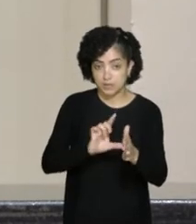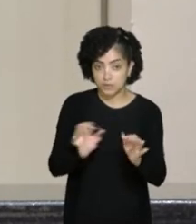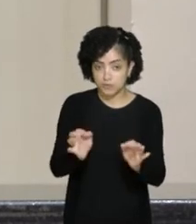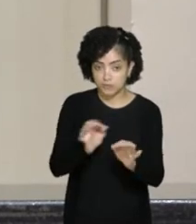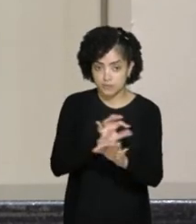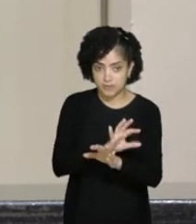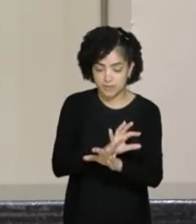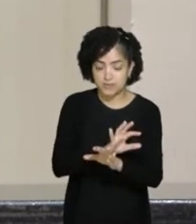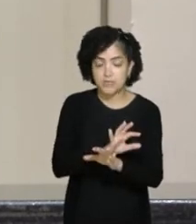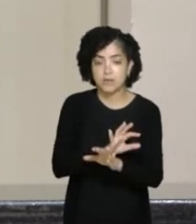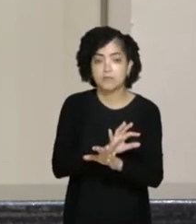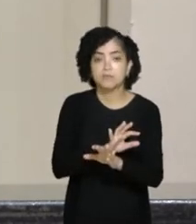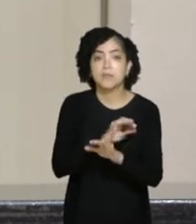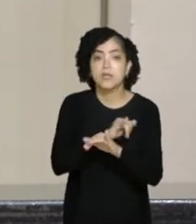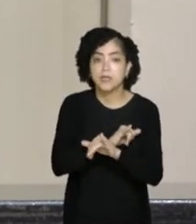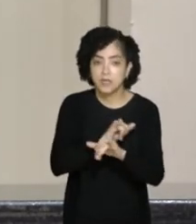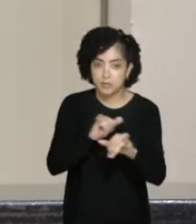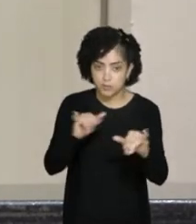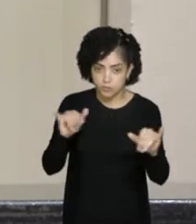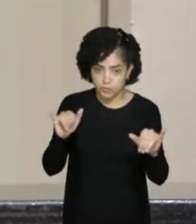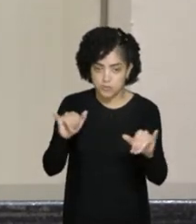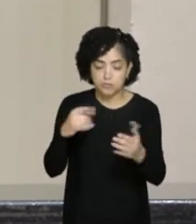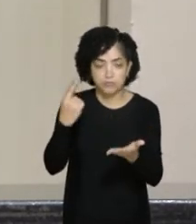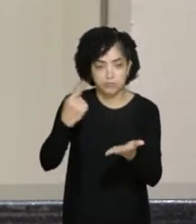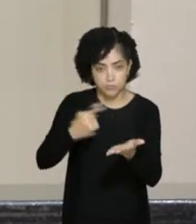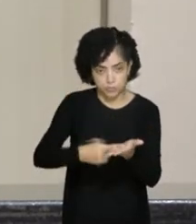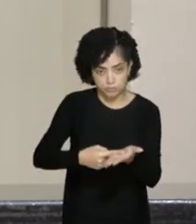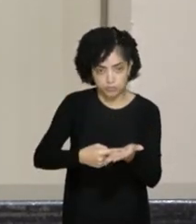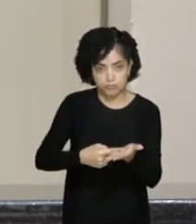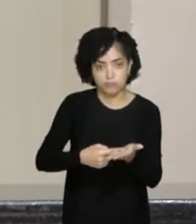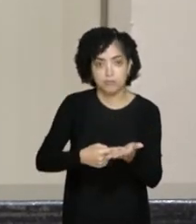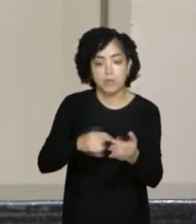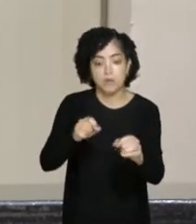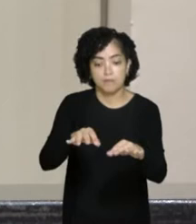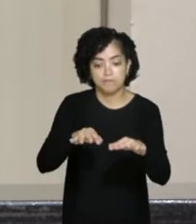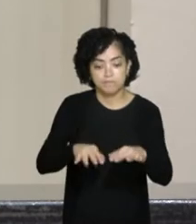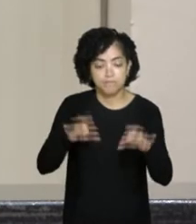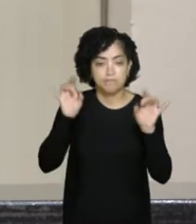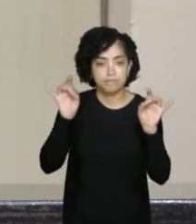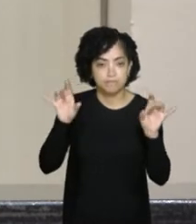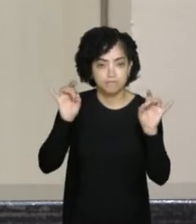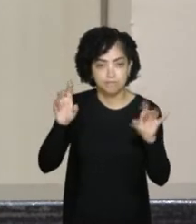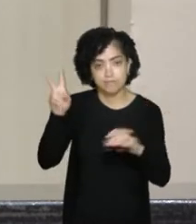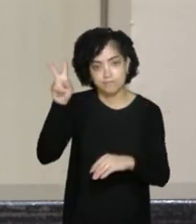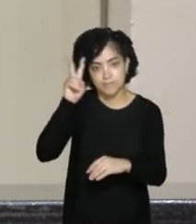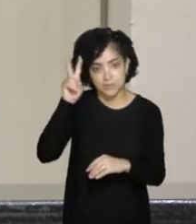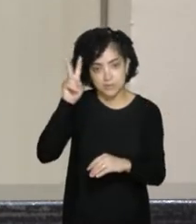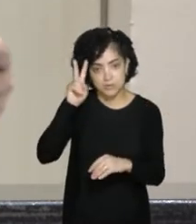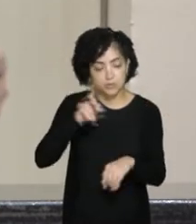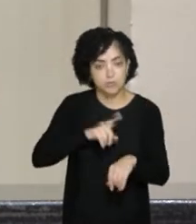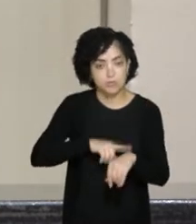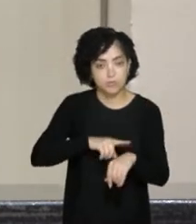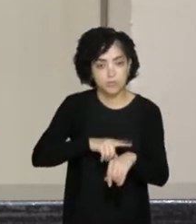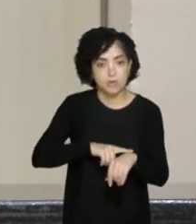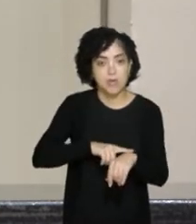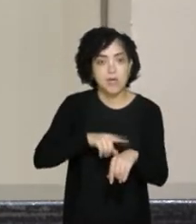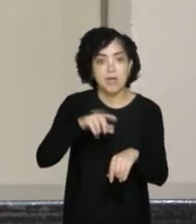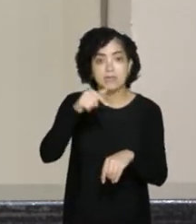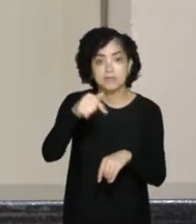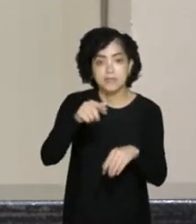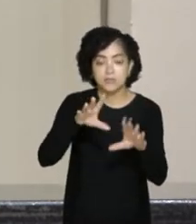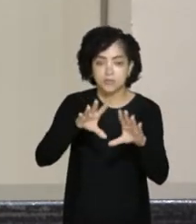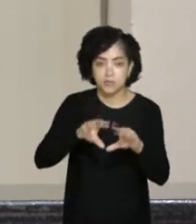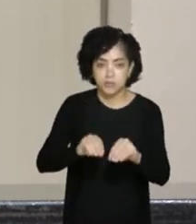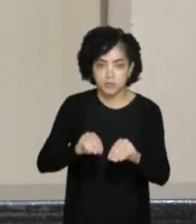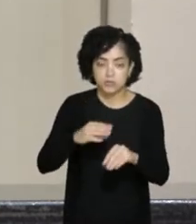sessão, o senhor presidente convocou outra especial para segunda-feira, às 19 horas. E para